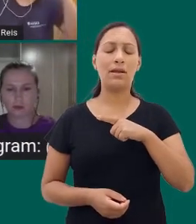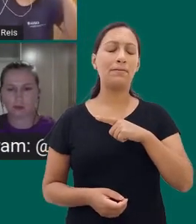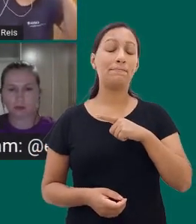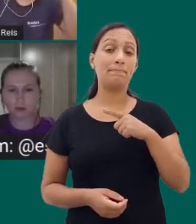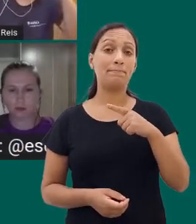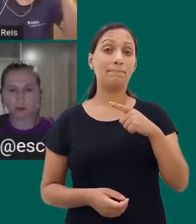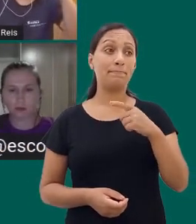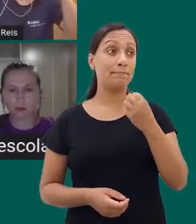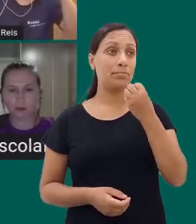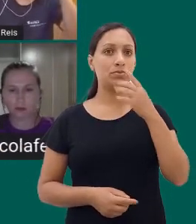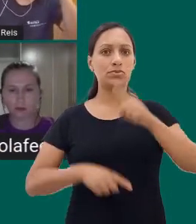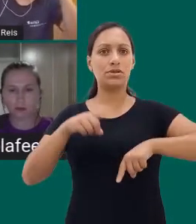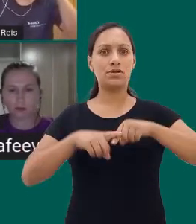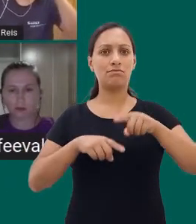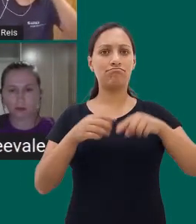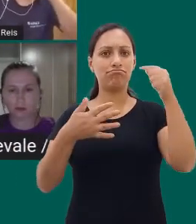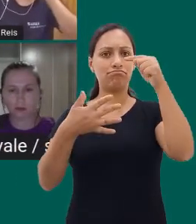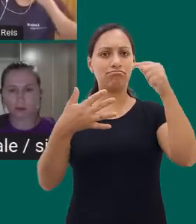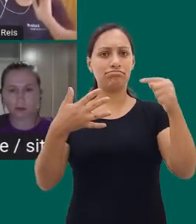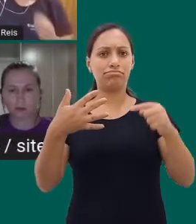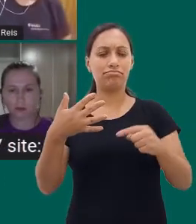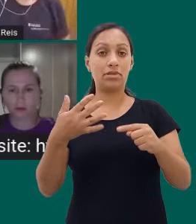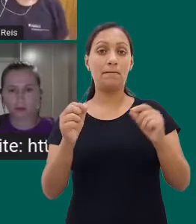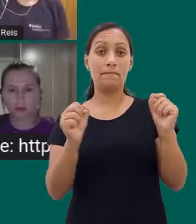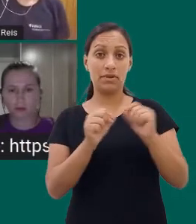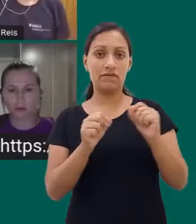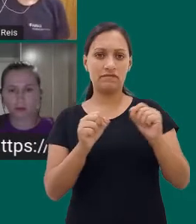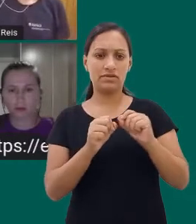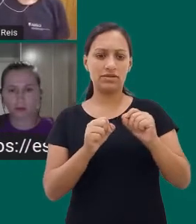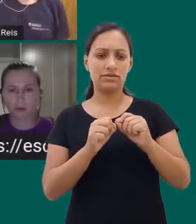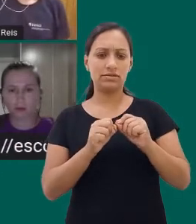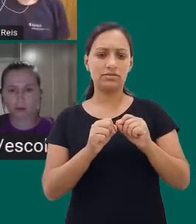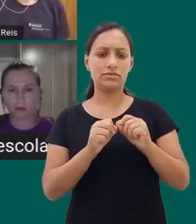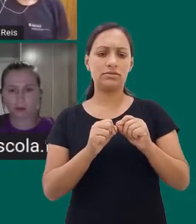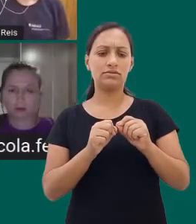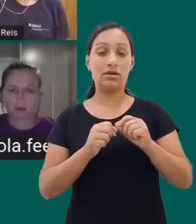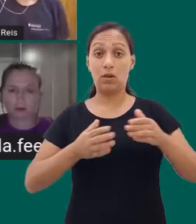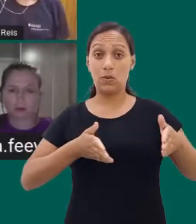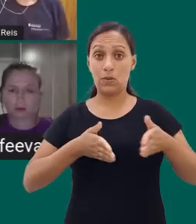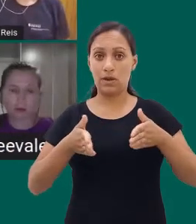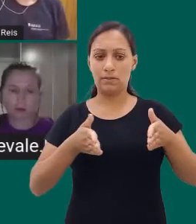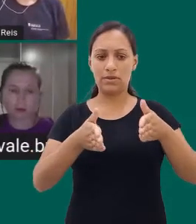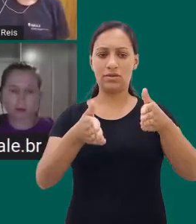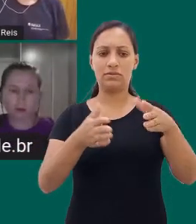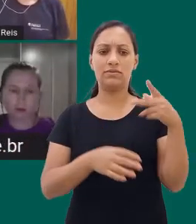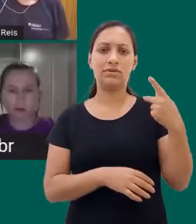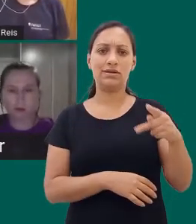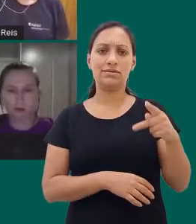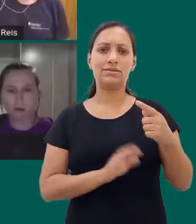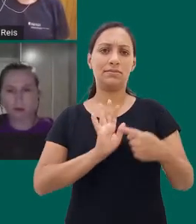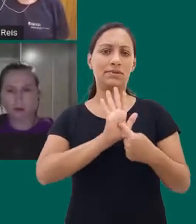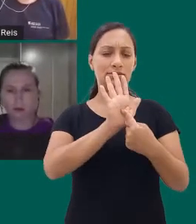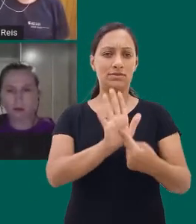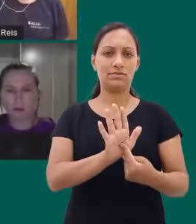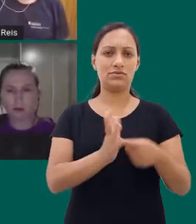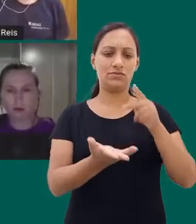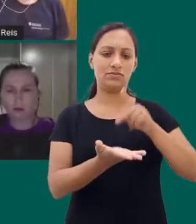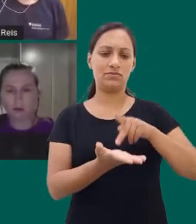né, para fazer o caminhar deles ali e apresentar